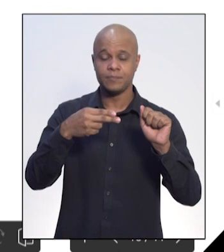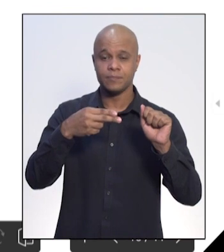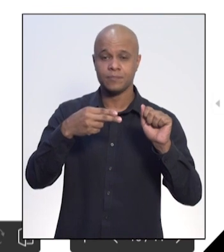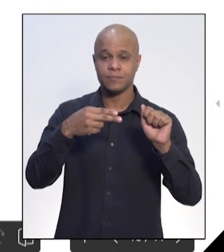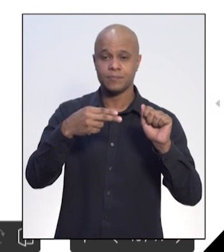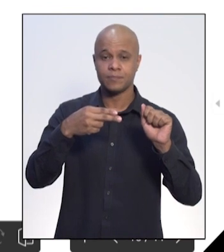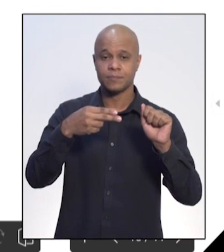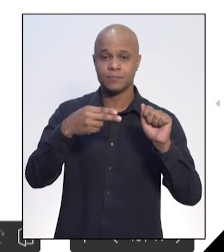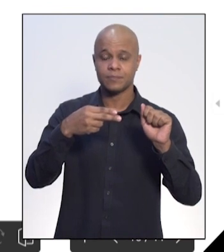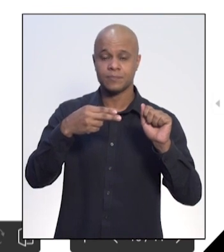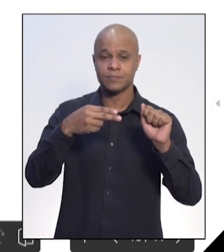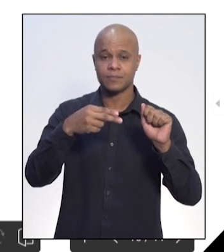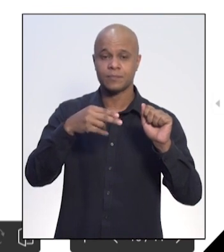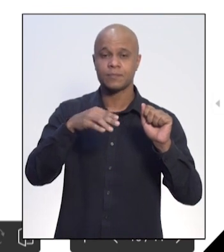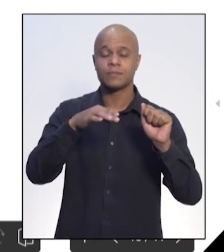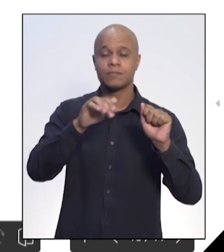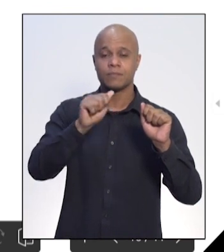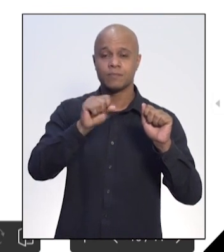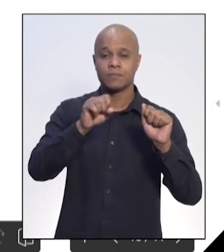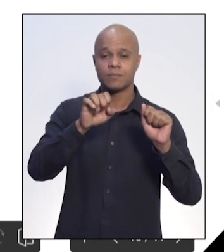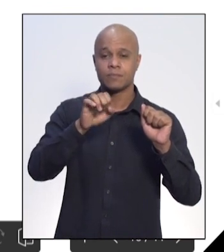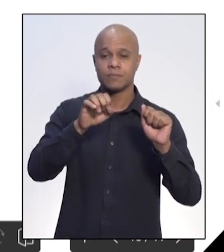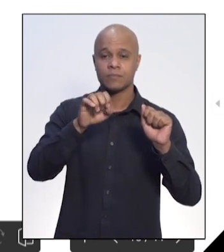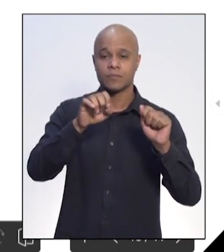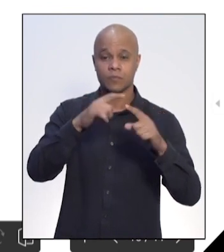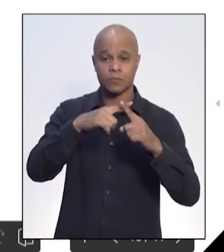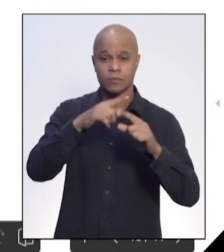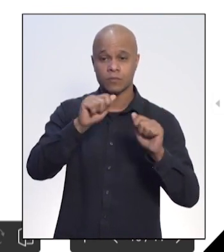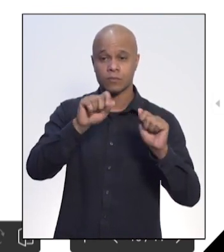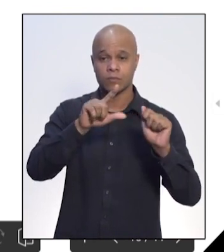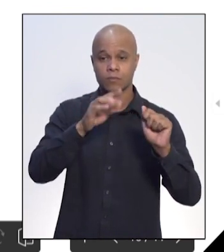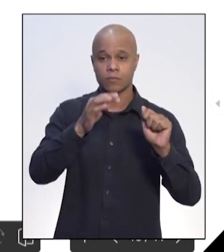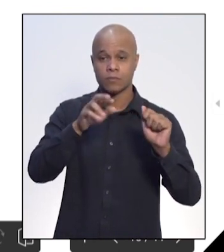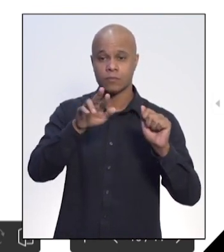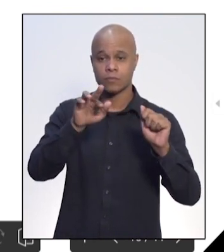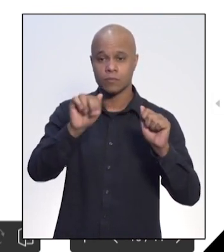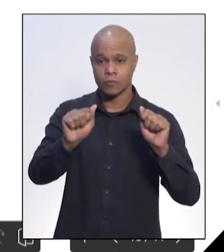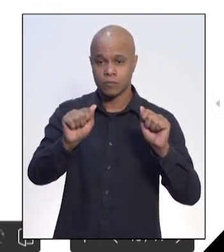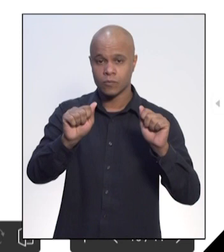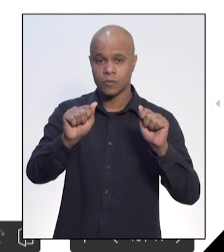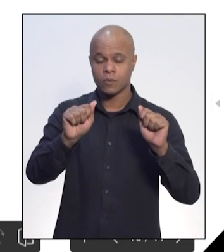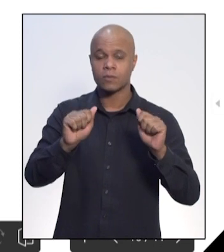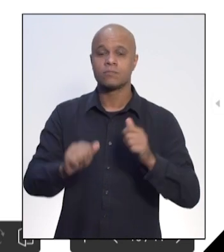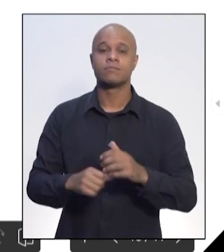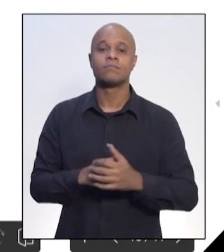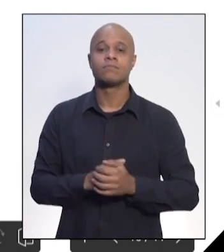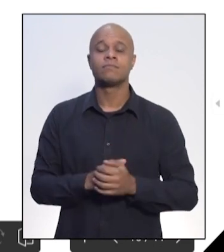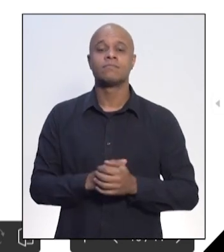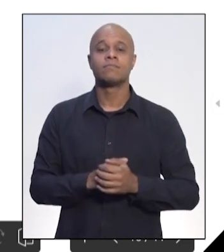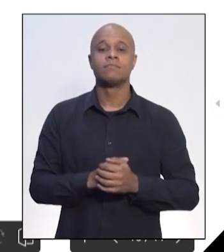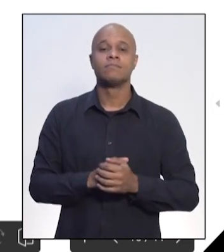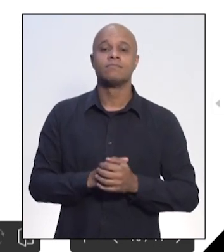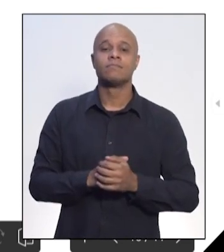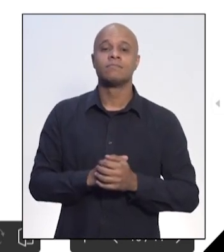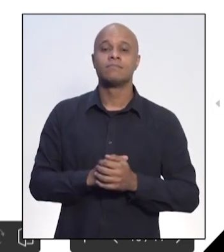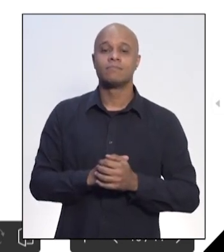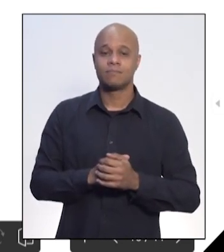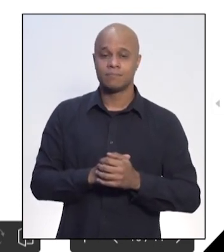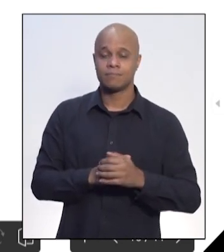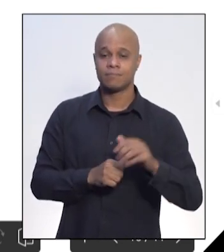base vezes altura. Muito bem. Então, a minha letra A vai ser... Quem é a minha base? É o